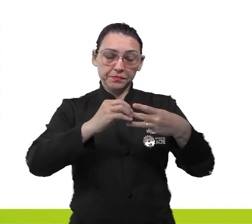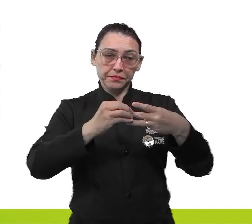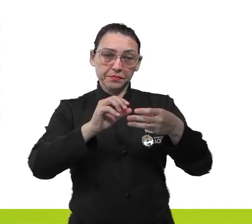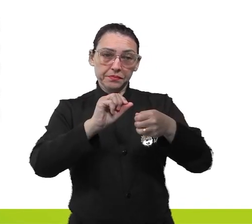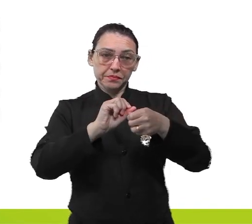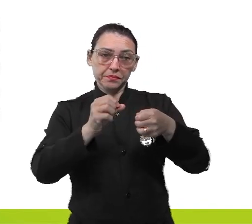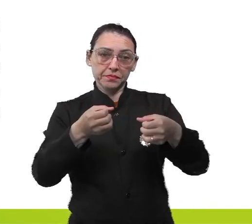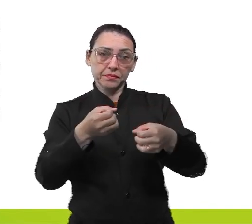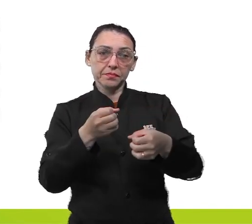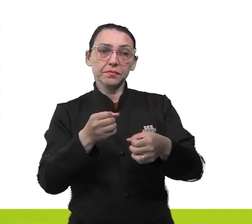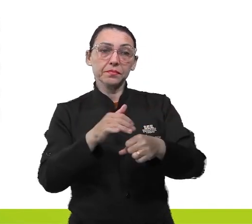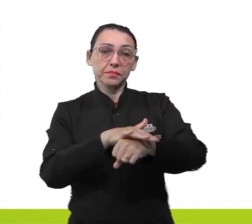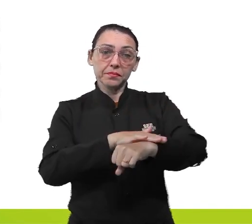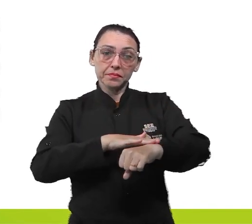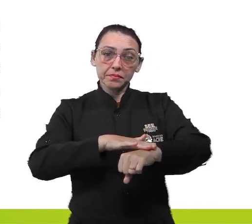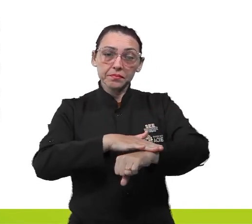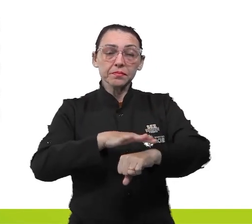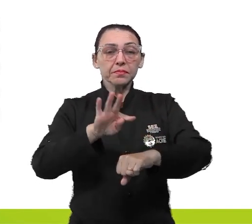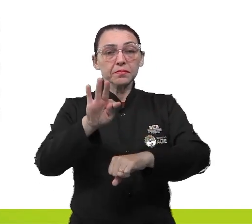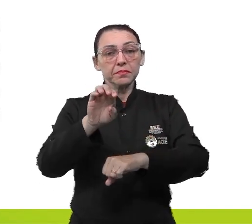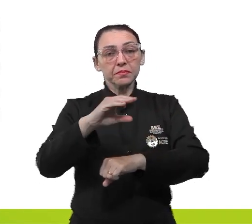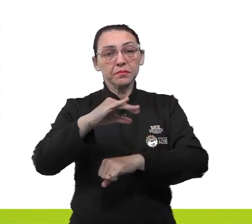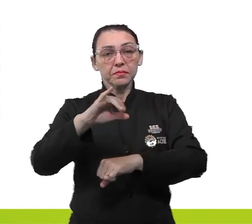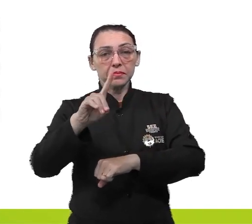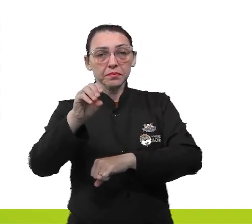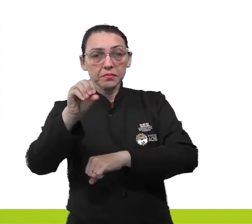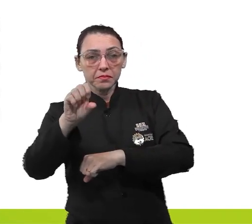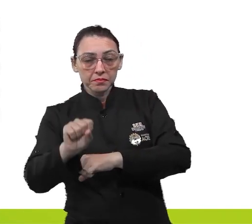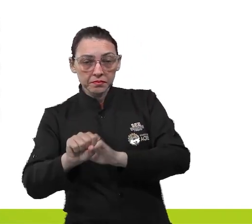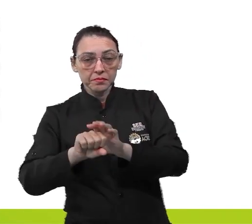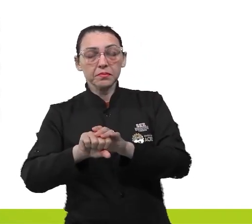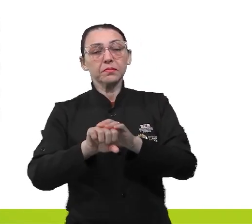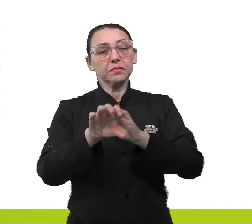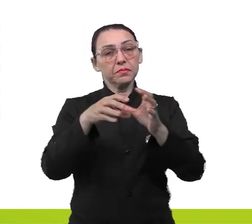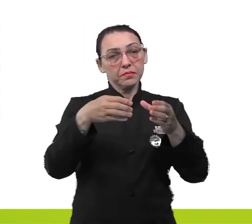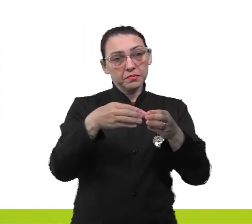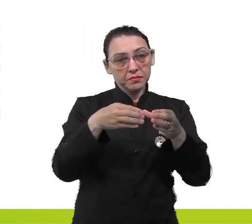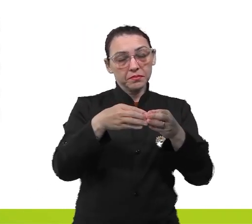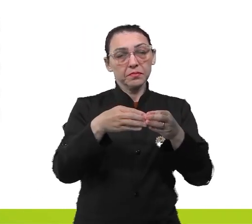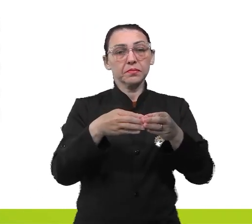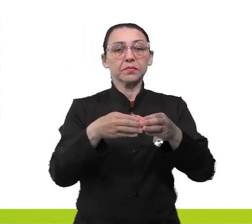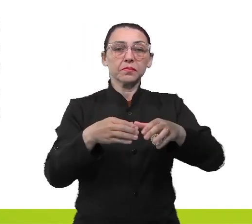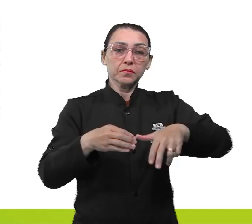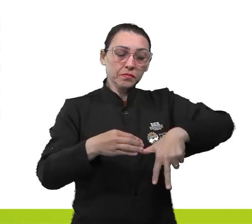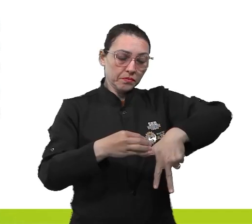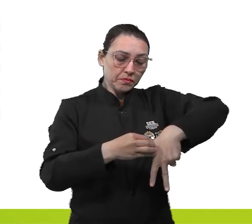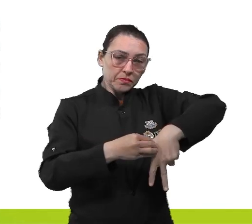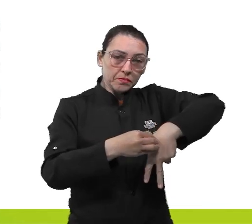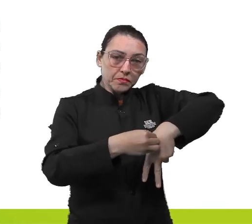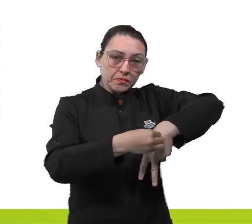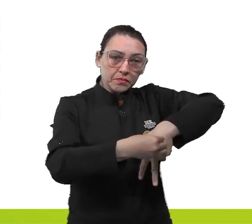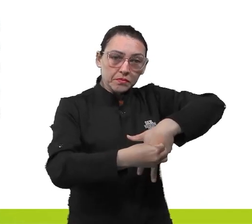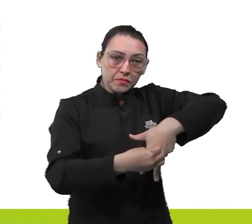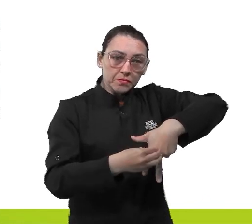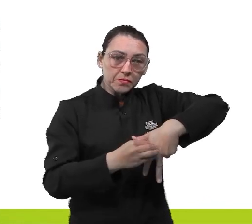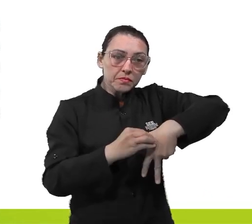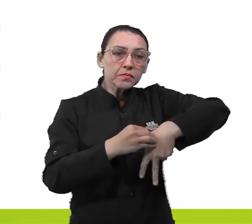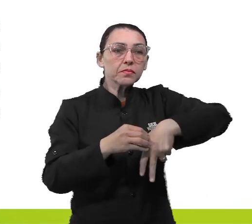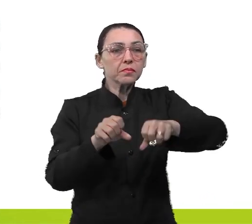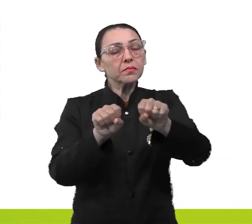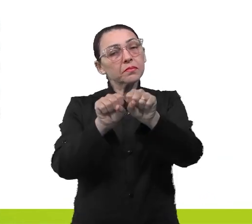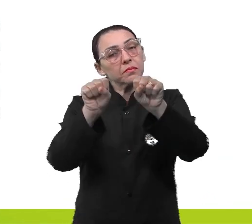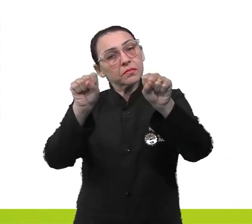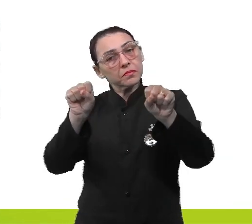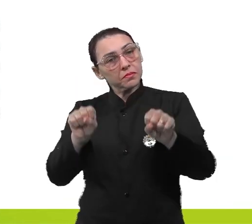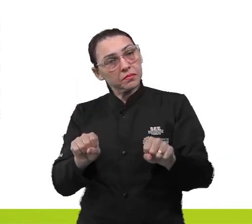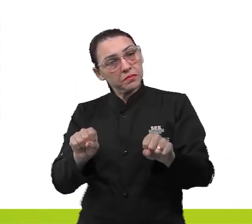quem? Tecidos. Tá? Que, por sua vez, o conjunto de tecidos vai formar quem? Os órgãos. E o conjunto de